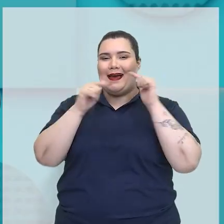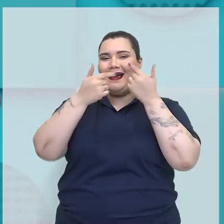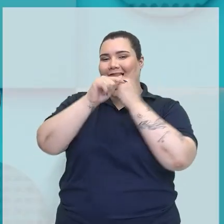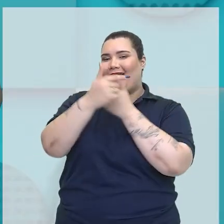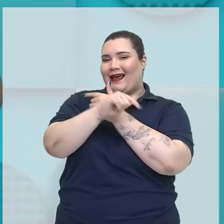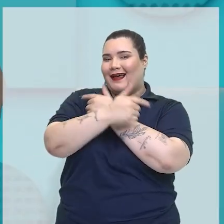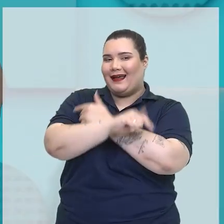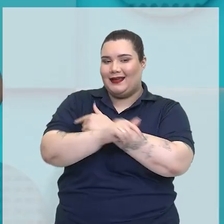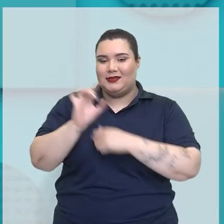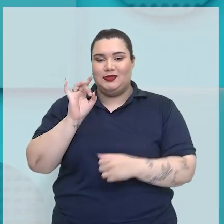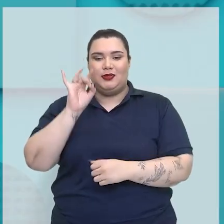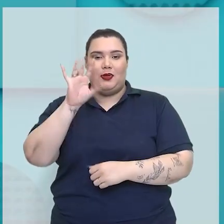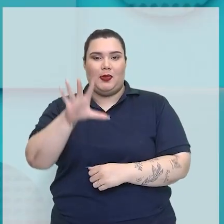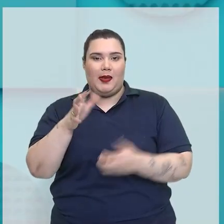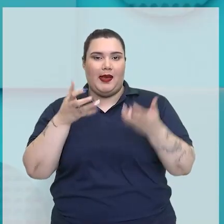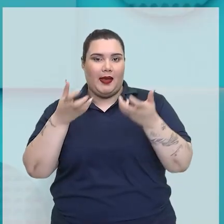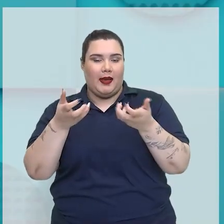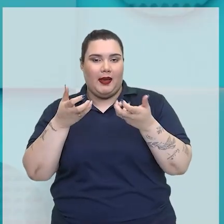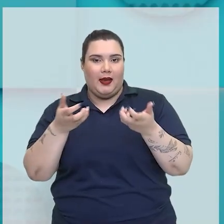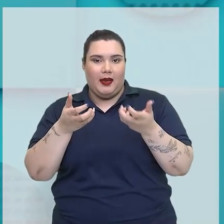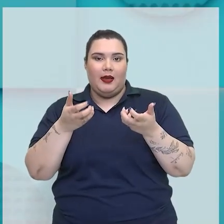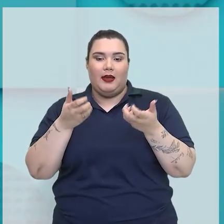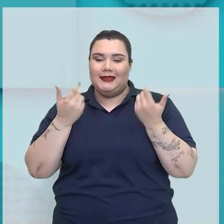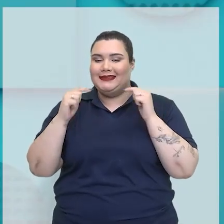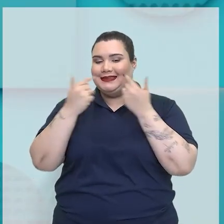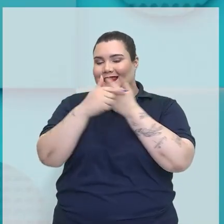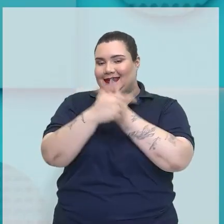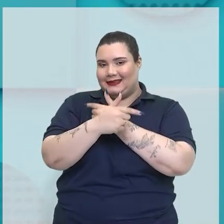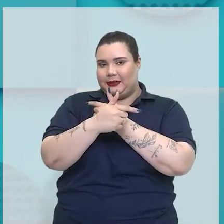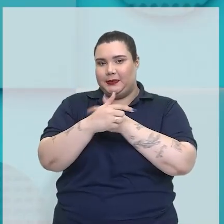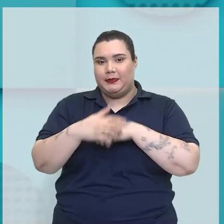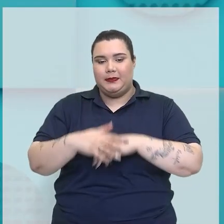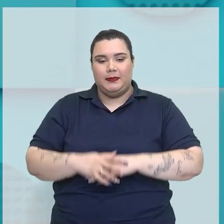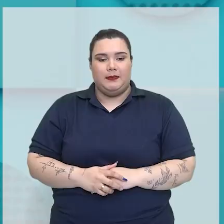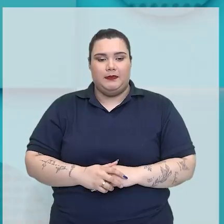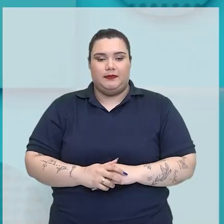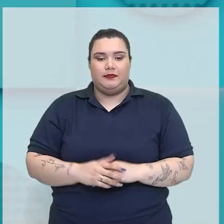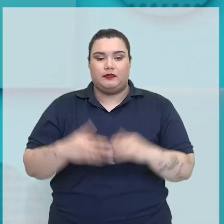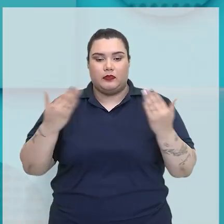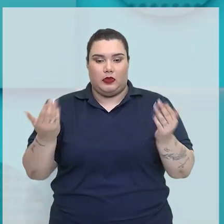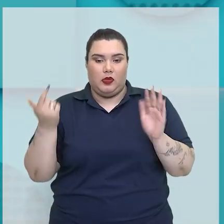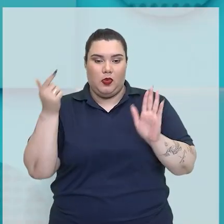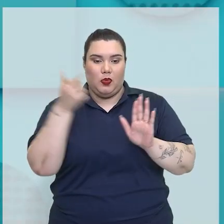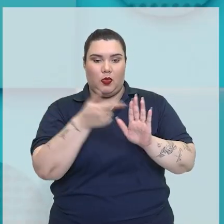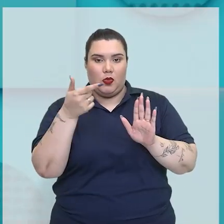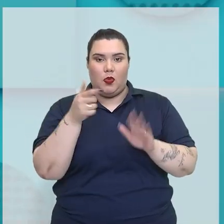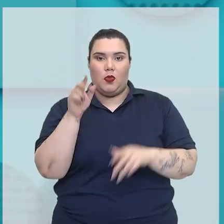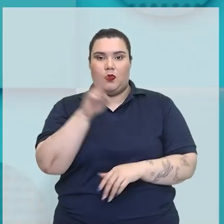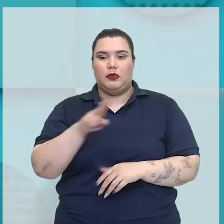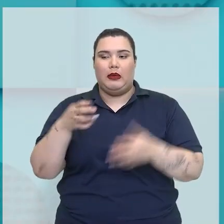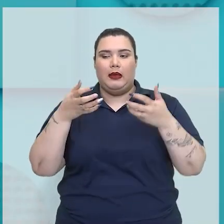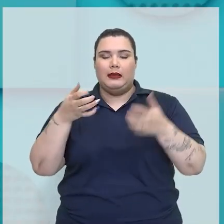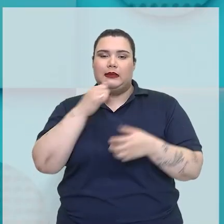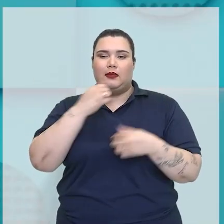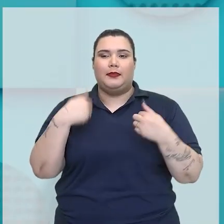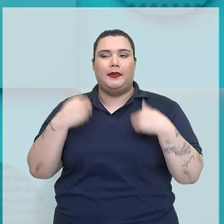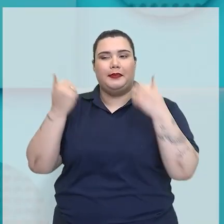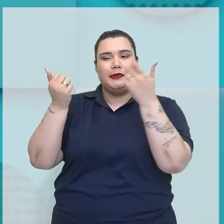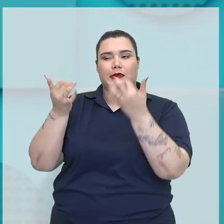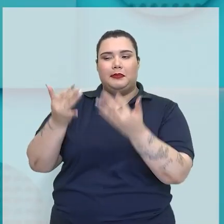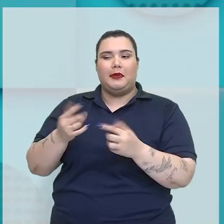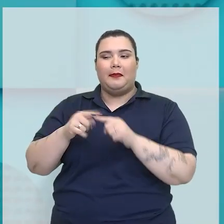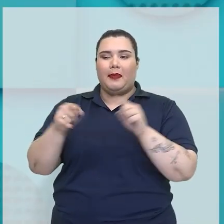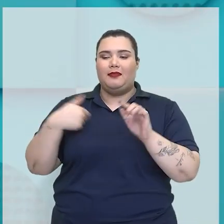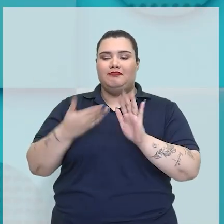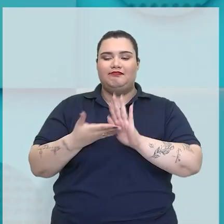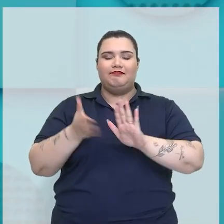provocar o riso, né, da pessoa. E na ironia, usa-se uma expressão querendo dizer outra coisa.